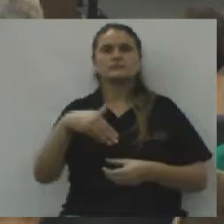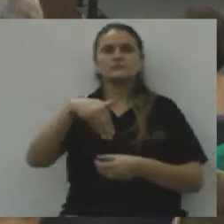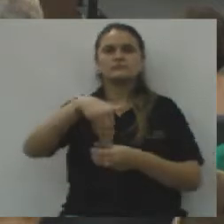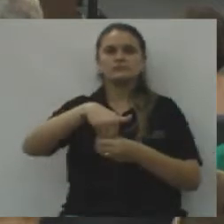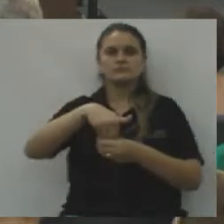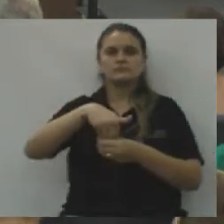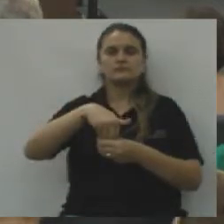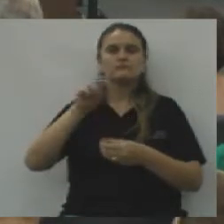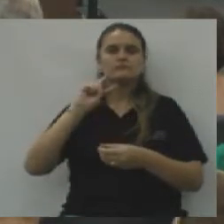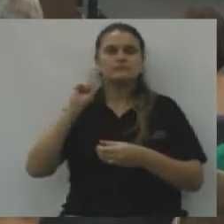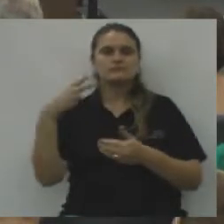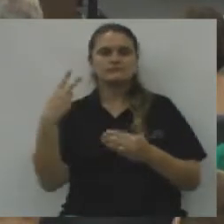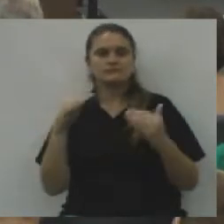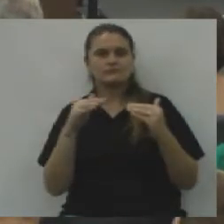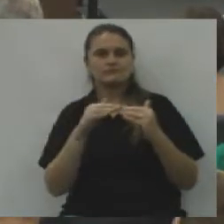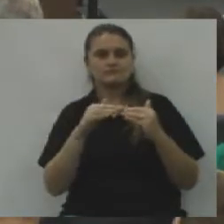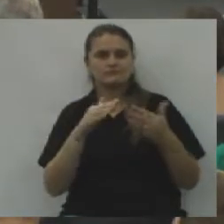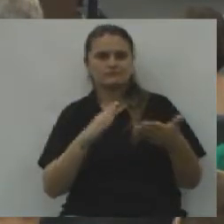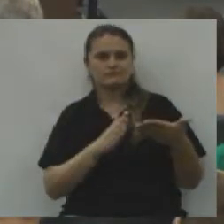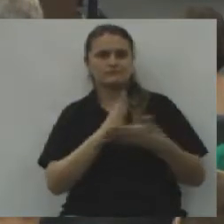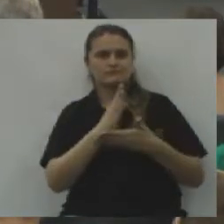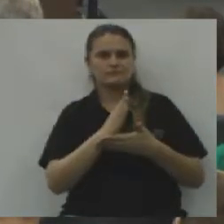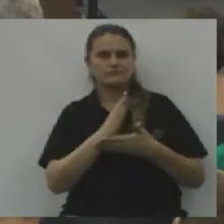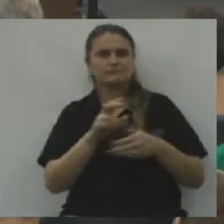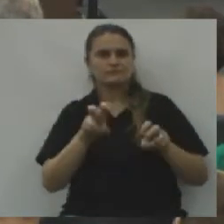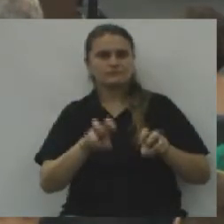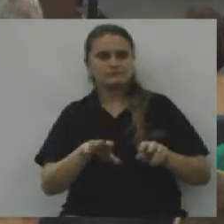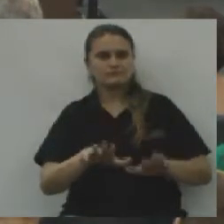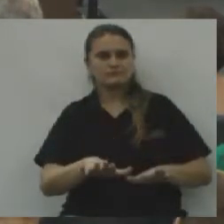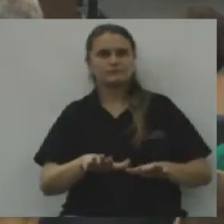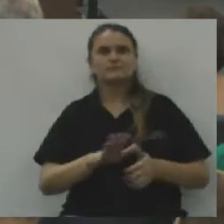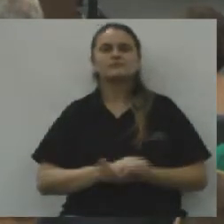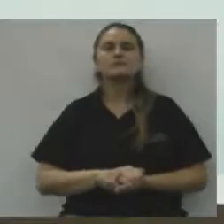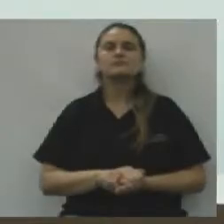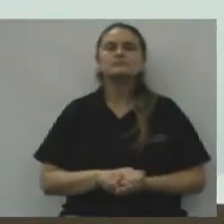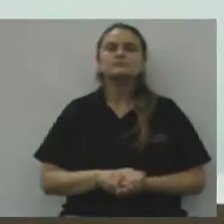Em votação, senhores vereadores que aprovam, permaneçam como estão.